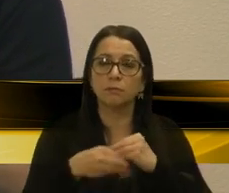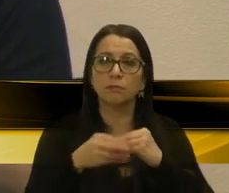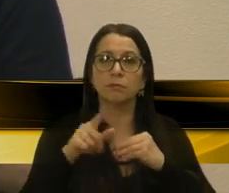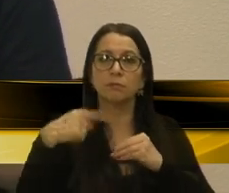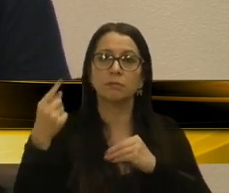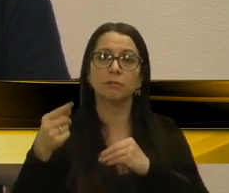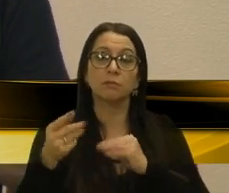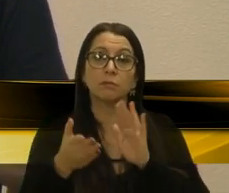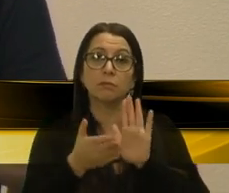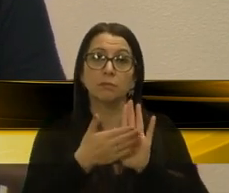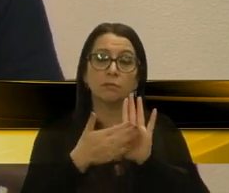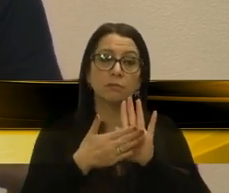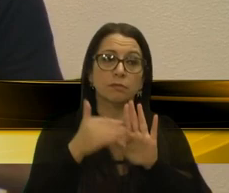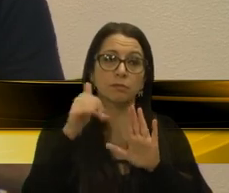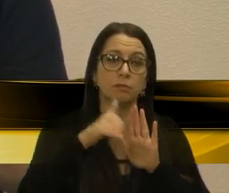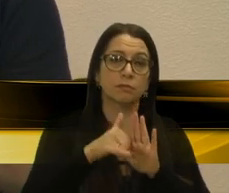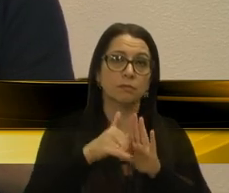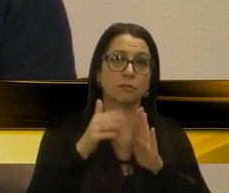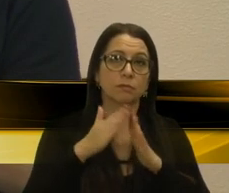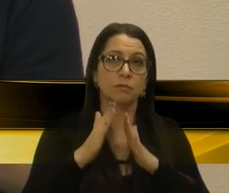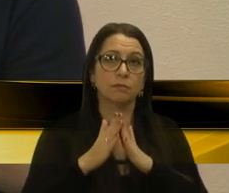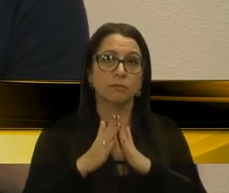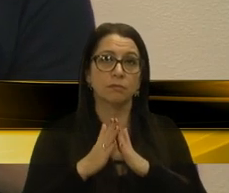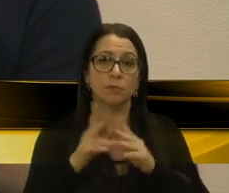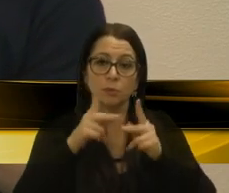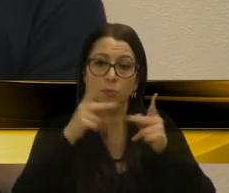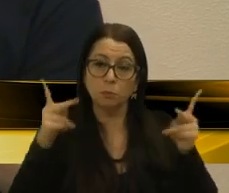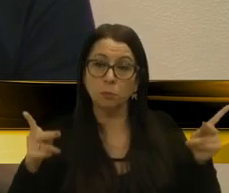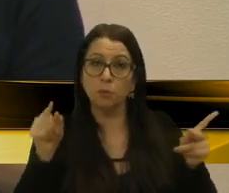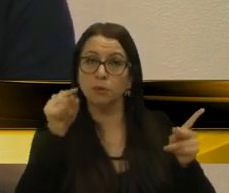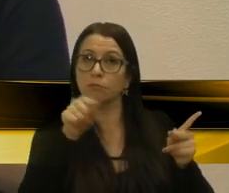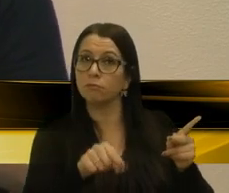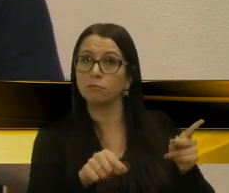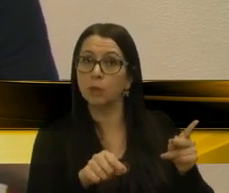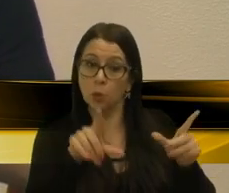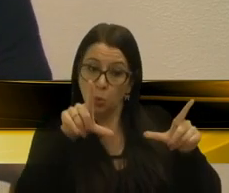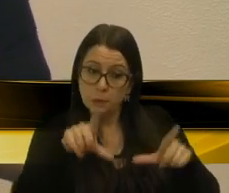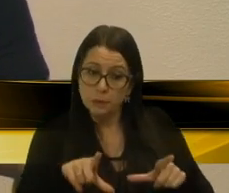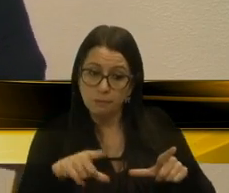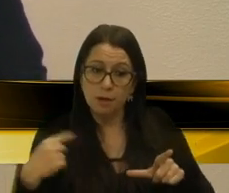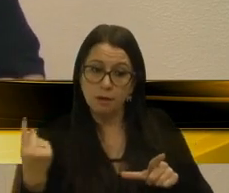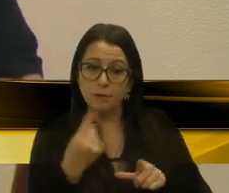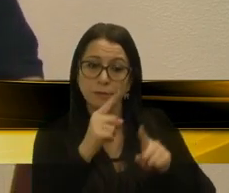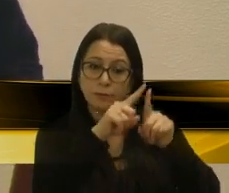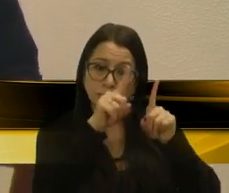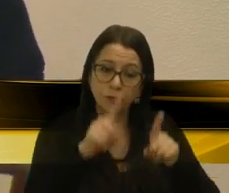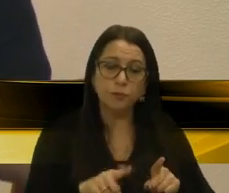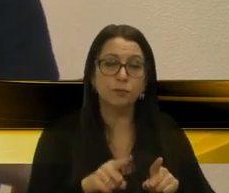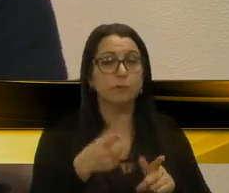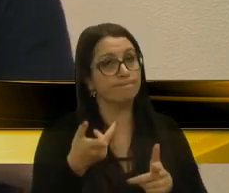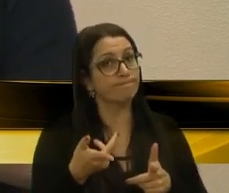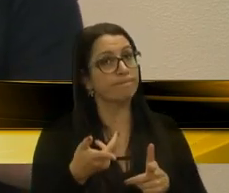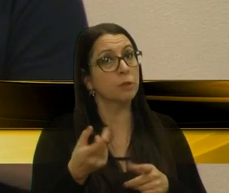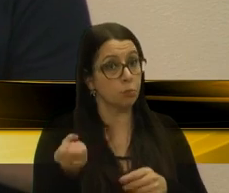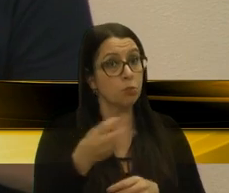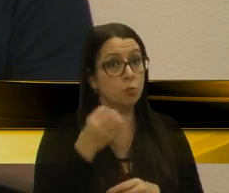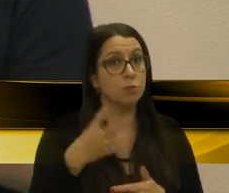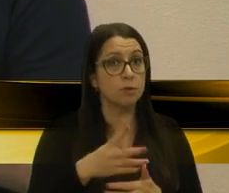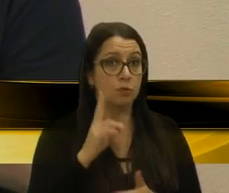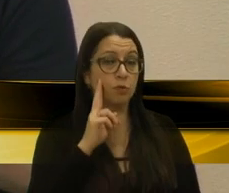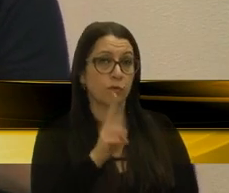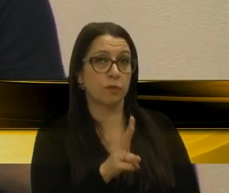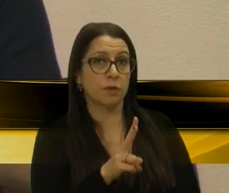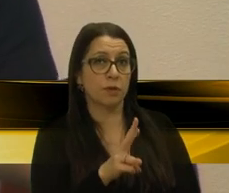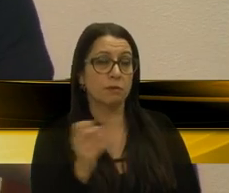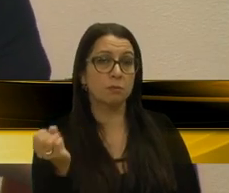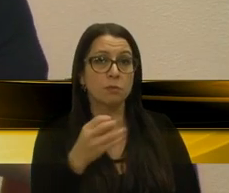outra proposição interna aqui da Casa, no portal de transparência, no espaço dos servidores, há uma atualização, se vocês verem lá,